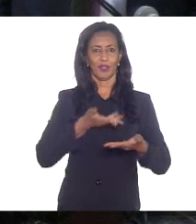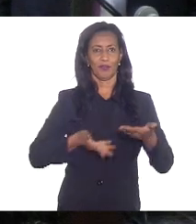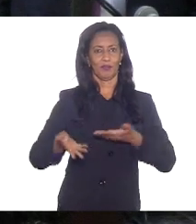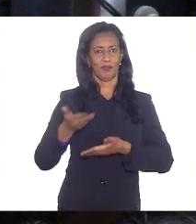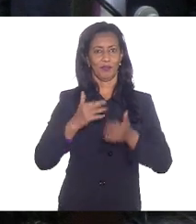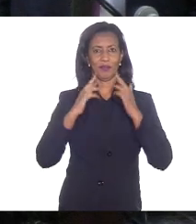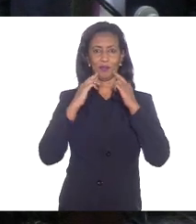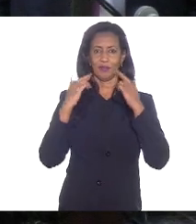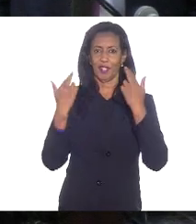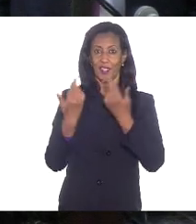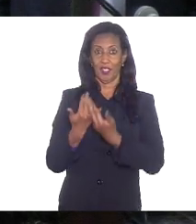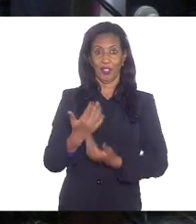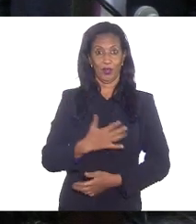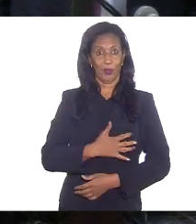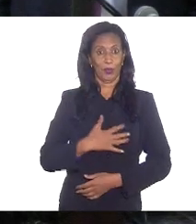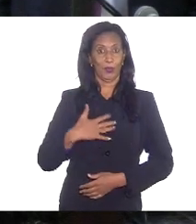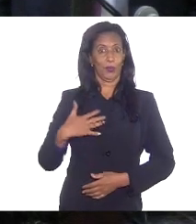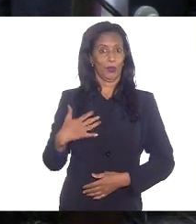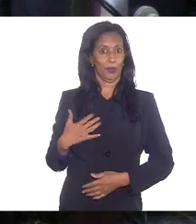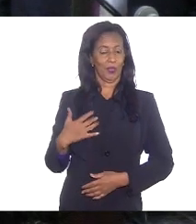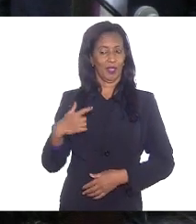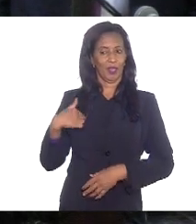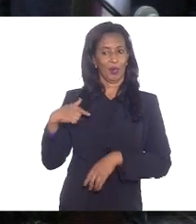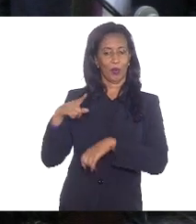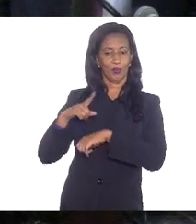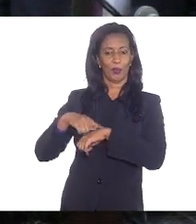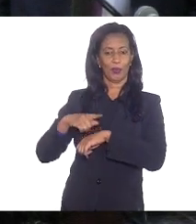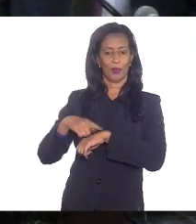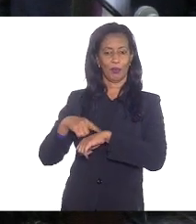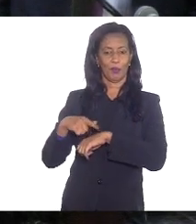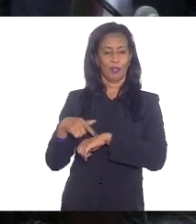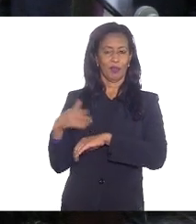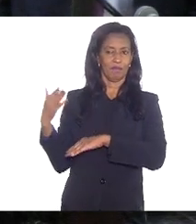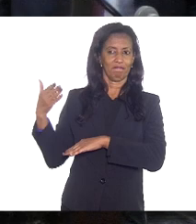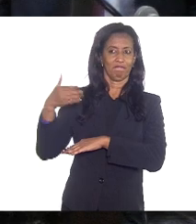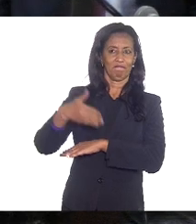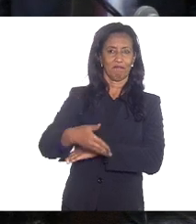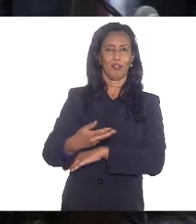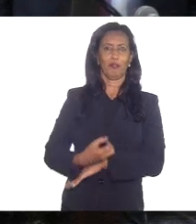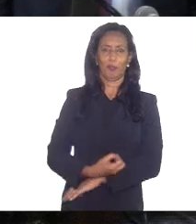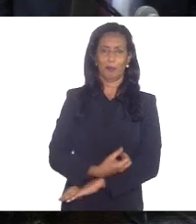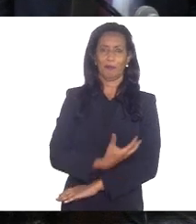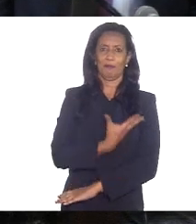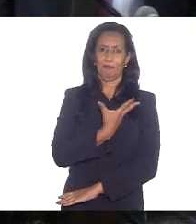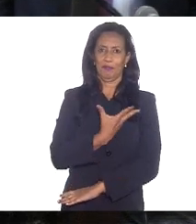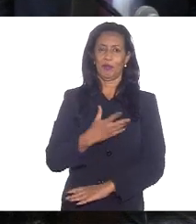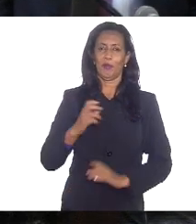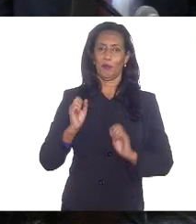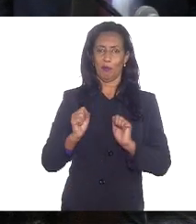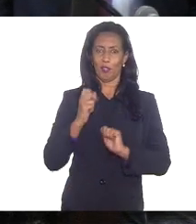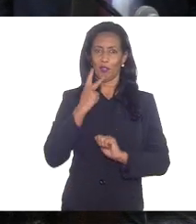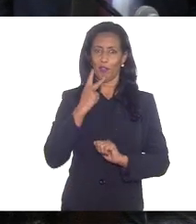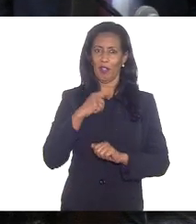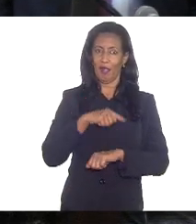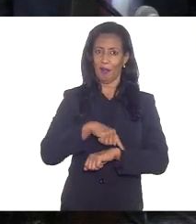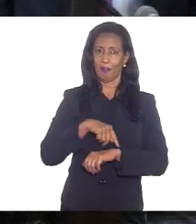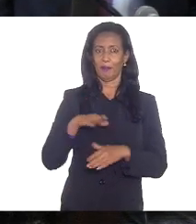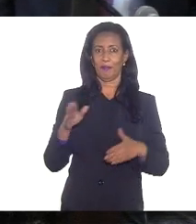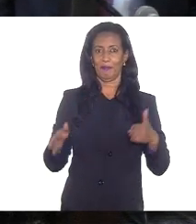reunião, tive a honra de estar por alguns momentos lá na reunião, foi emocionante, posso dizer, no período que eu